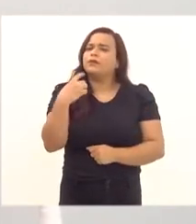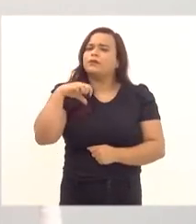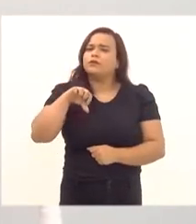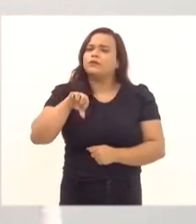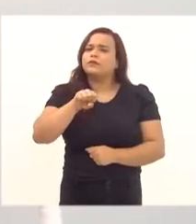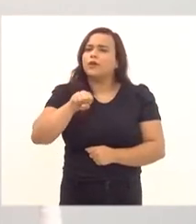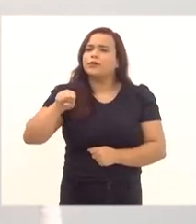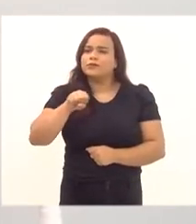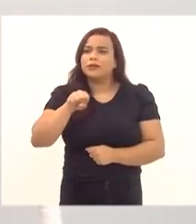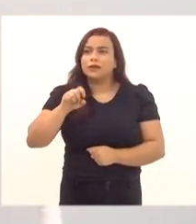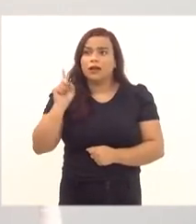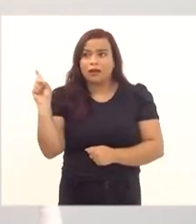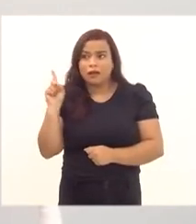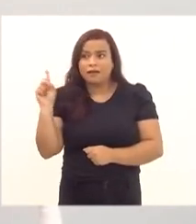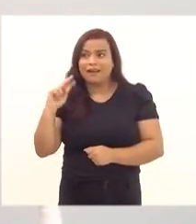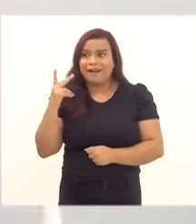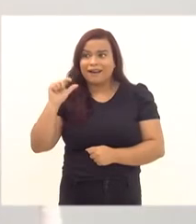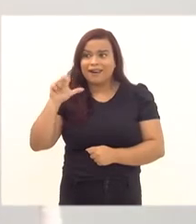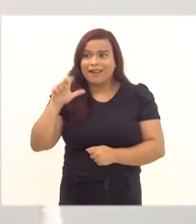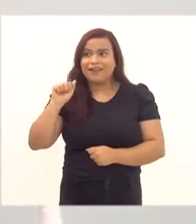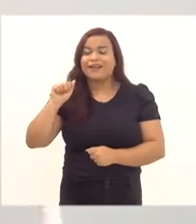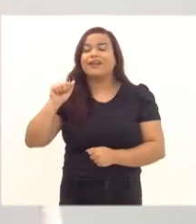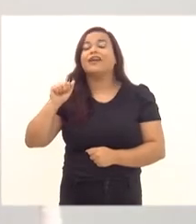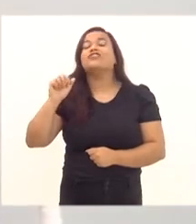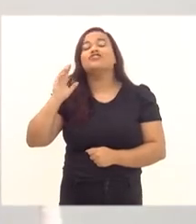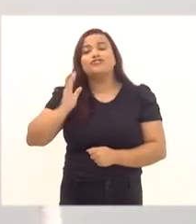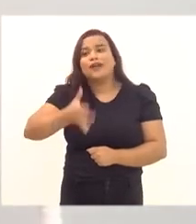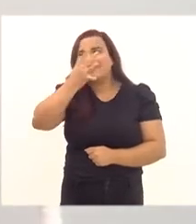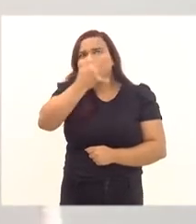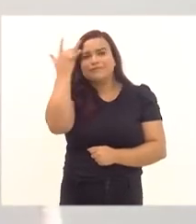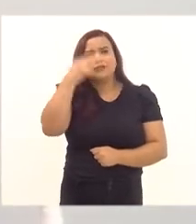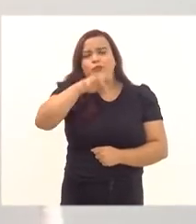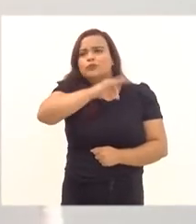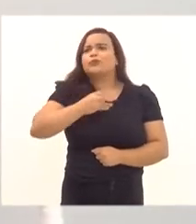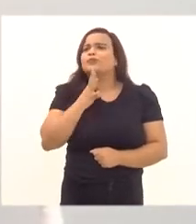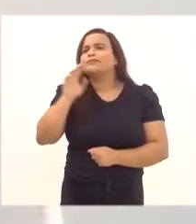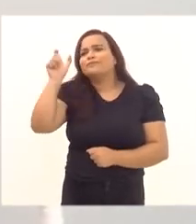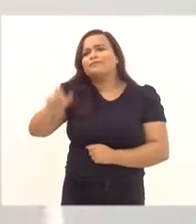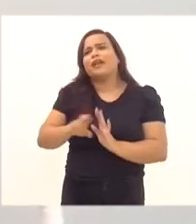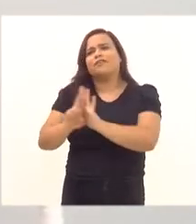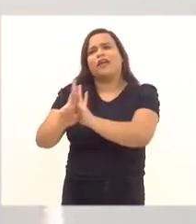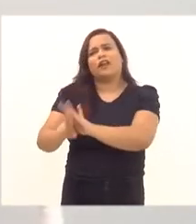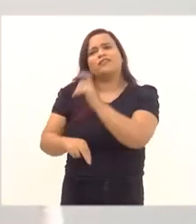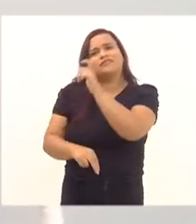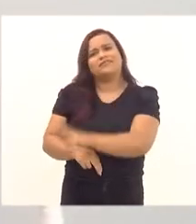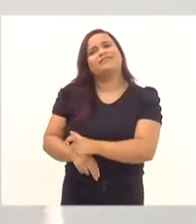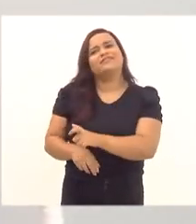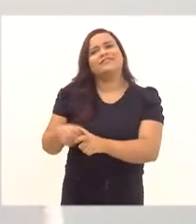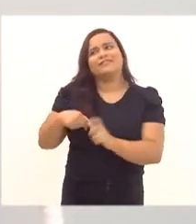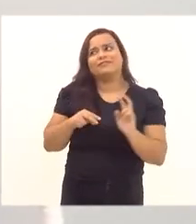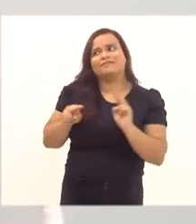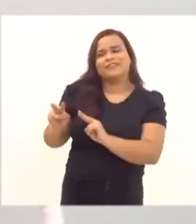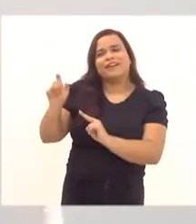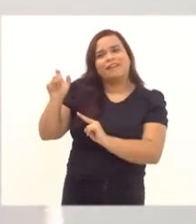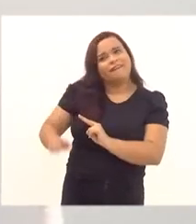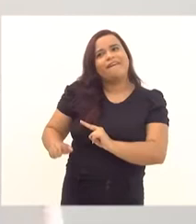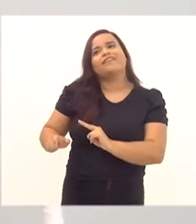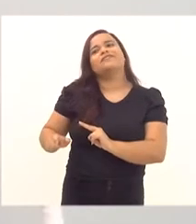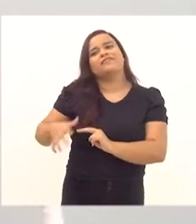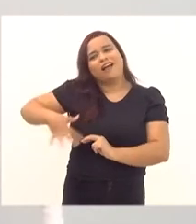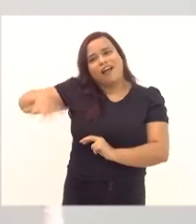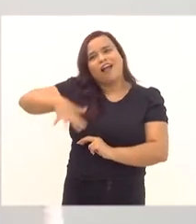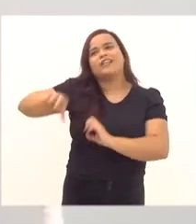uma referência iluminar né e em curto espaço de tempo eu entendi ela professor do Departamento de Educação que era preciso